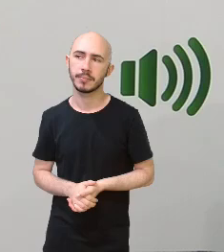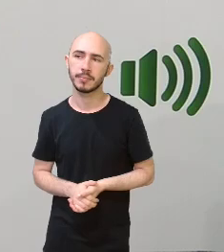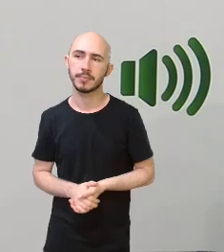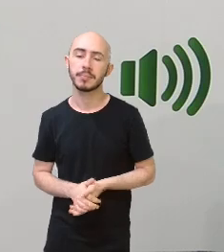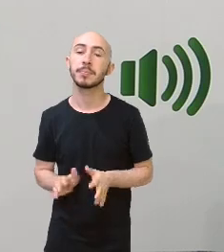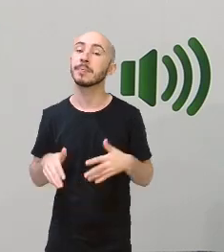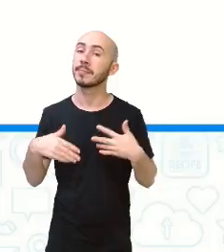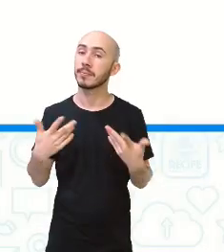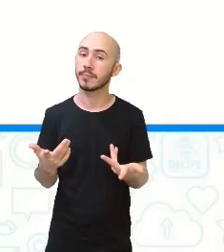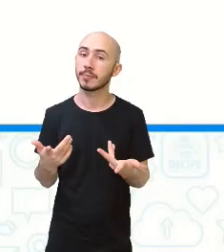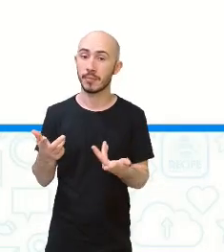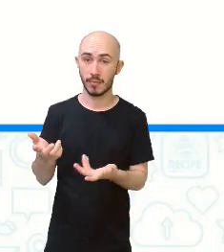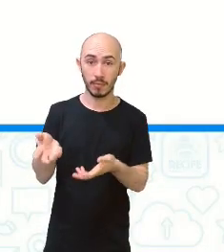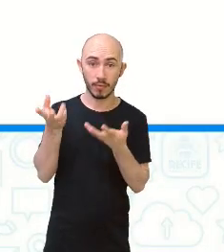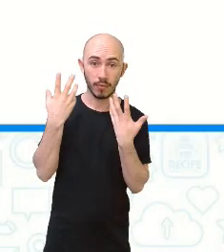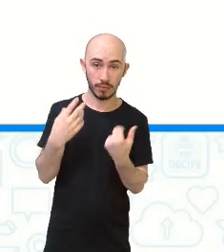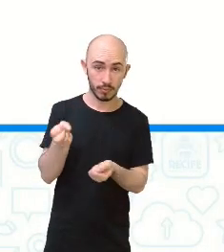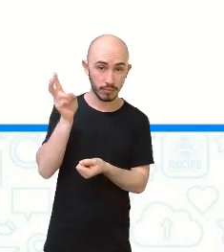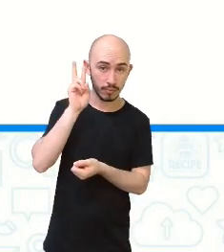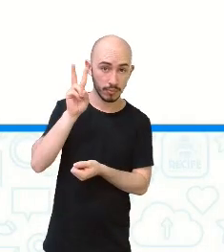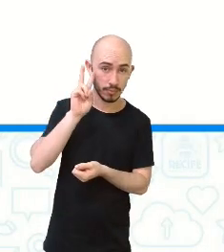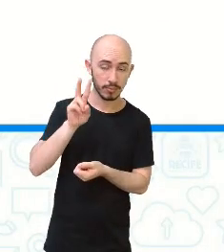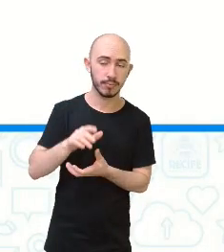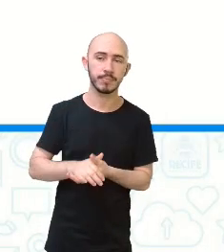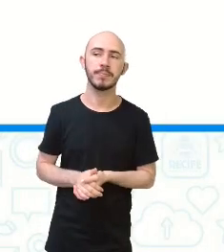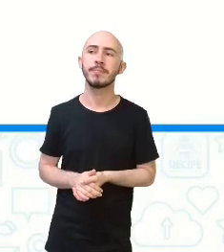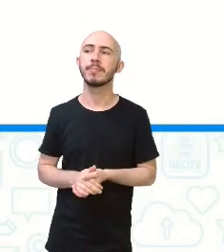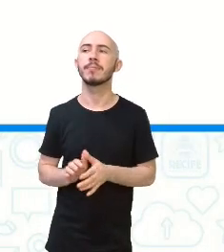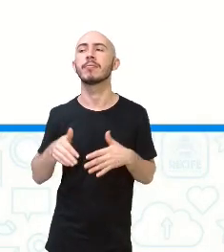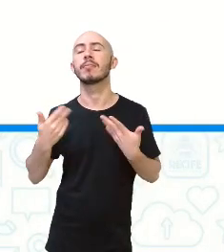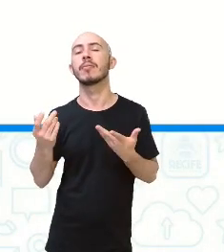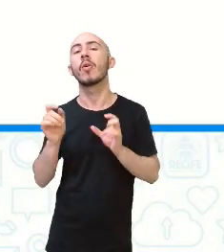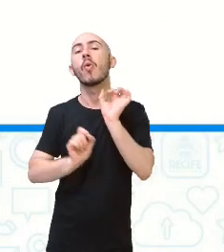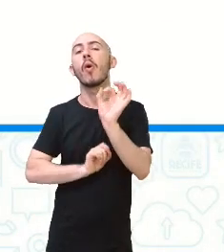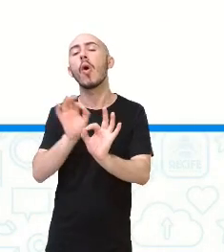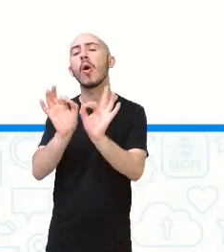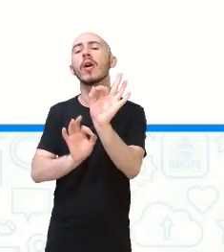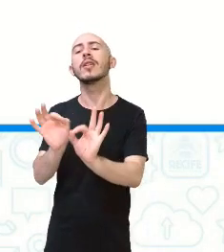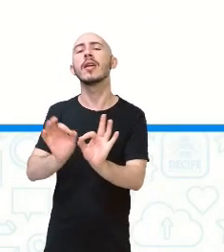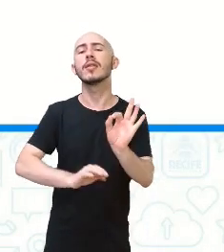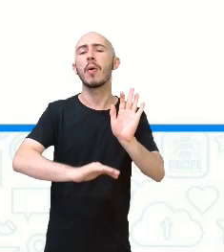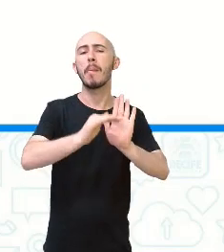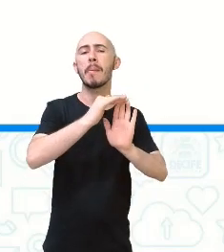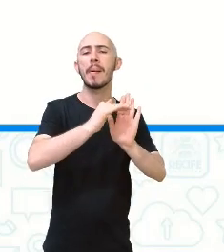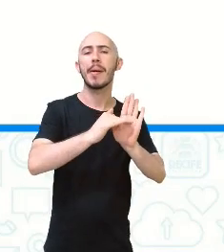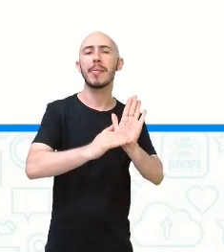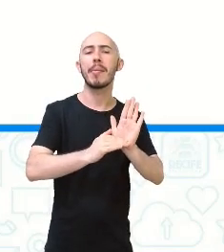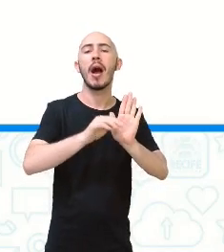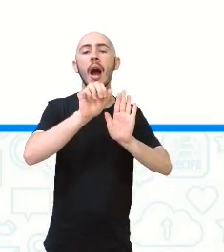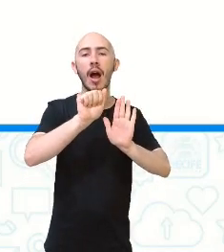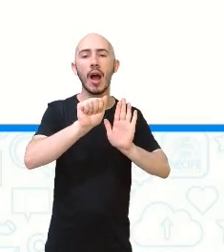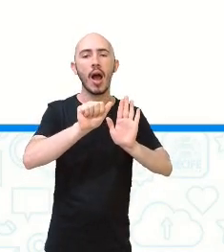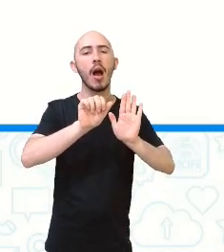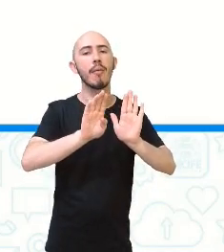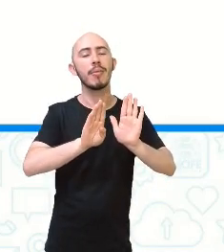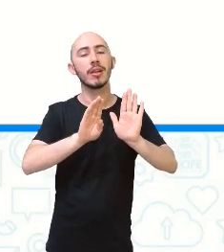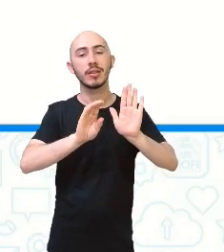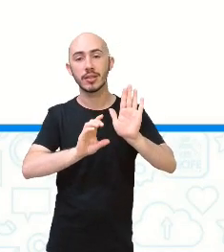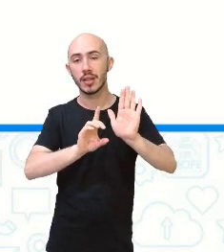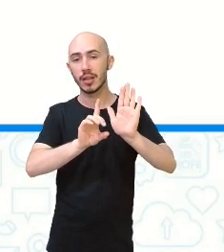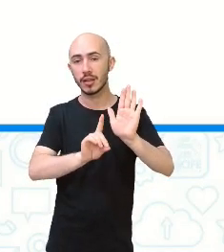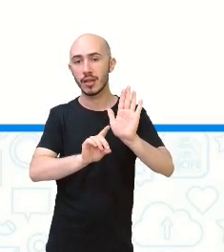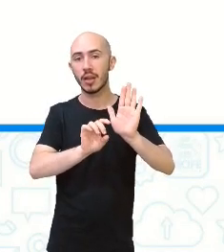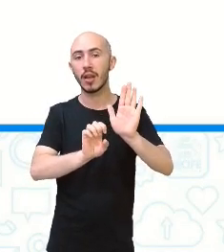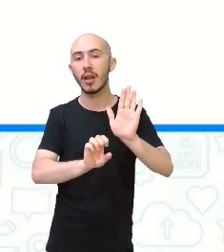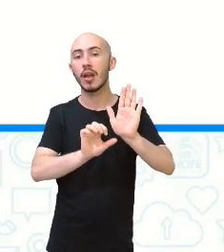E aí, vamos lembrar? Aquela questão da ordem alfabética, né? Na ordem alfabética, as